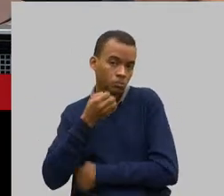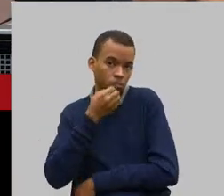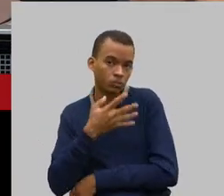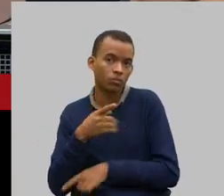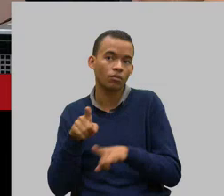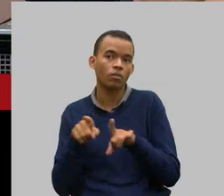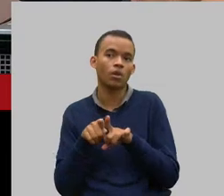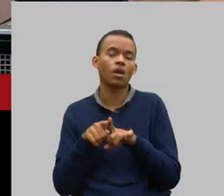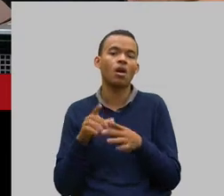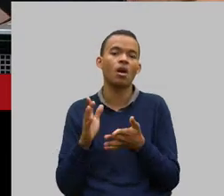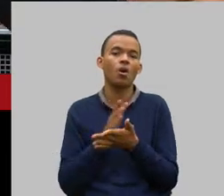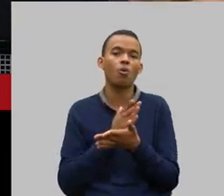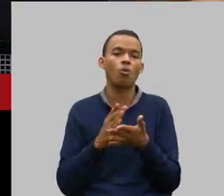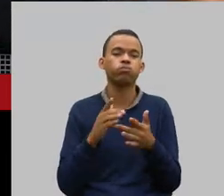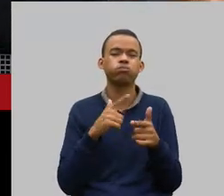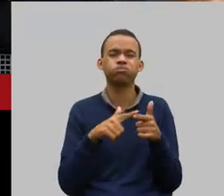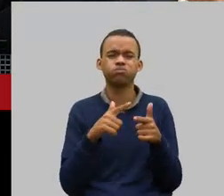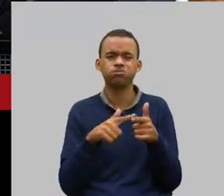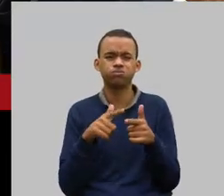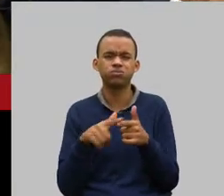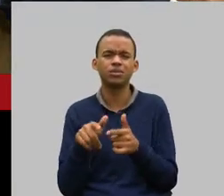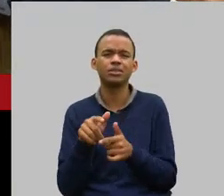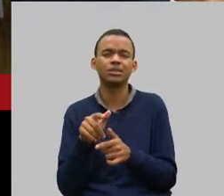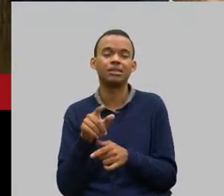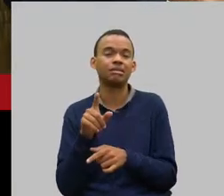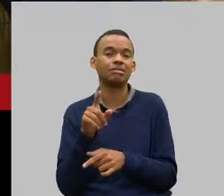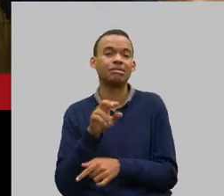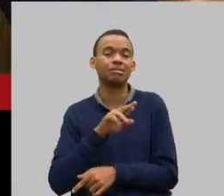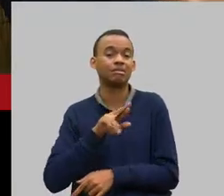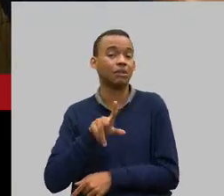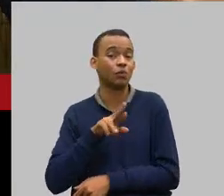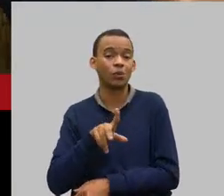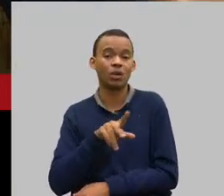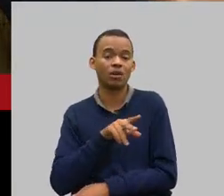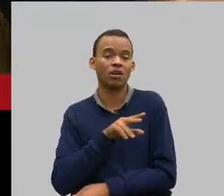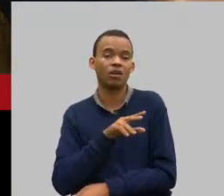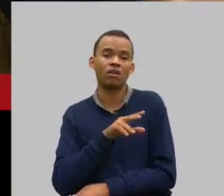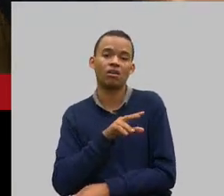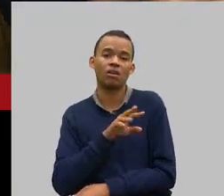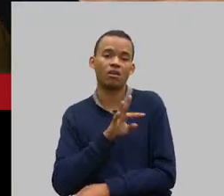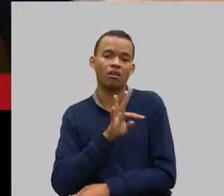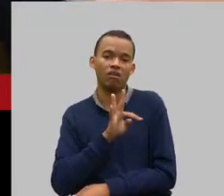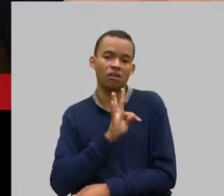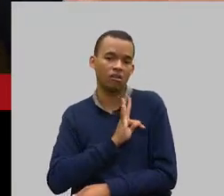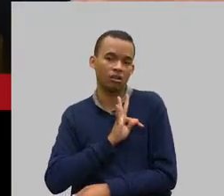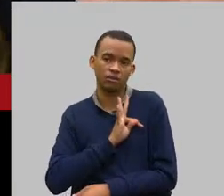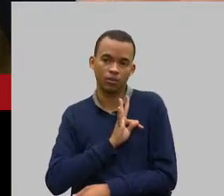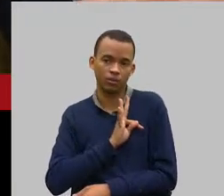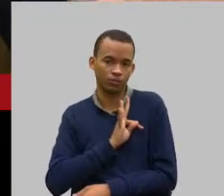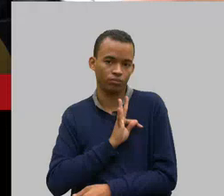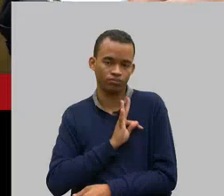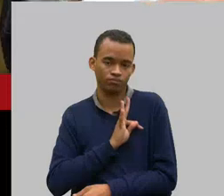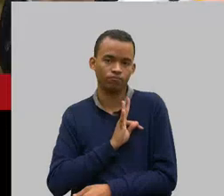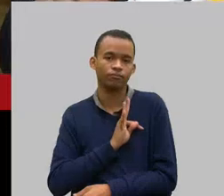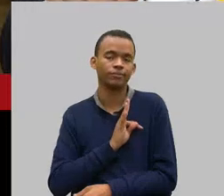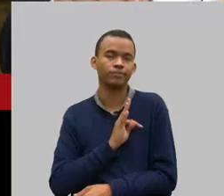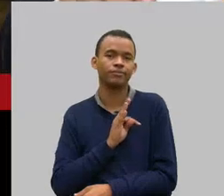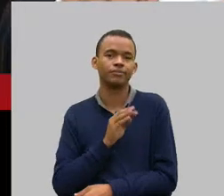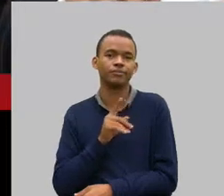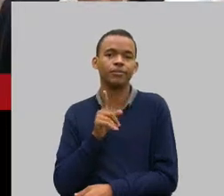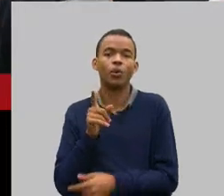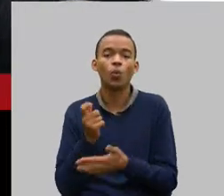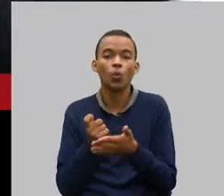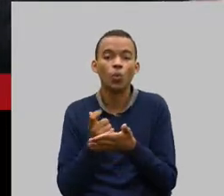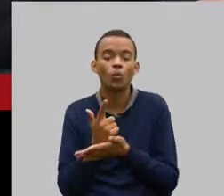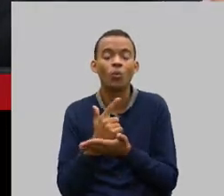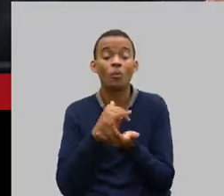técnicas que nós não queremos que as estatais tenham mais né de investir de comprar quase metade